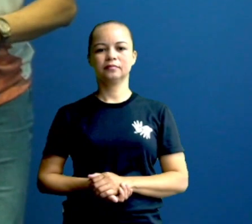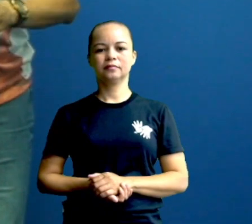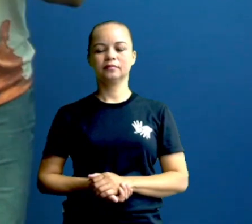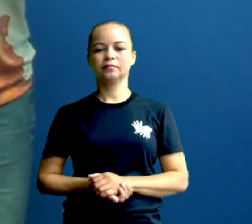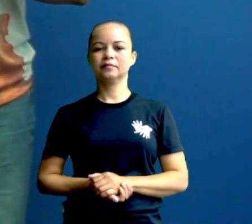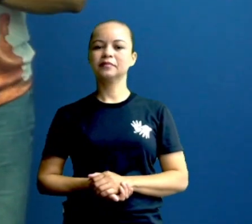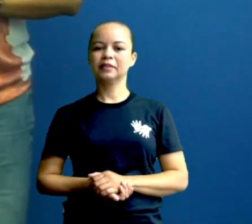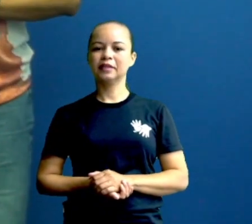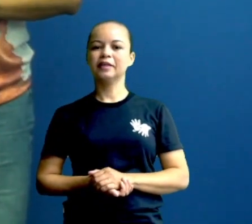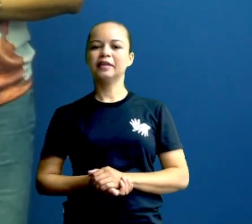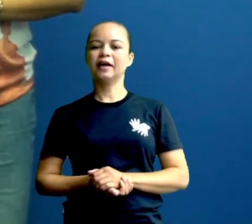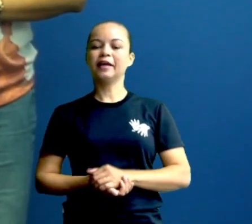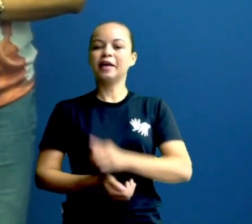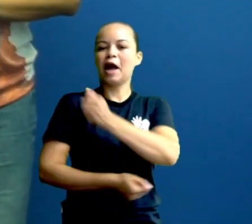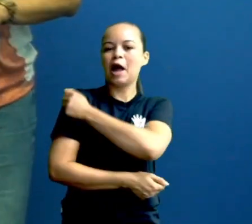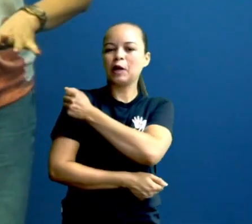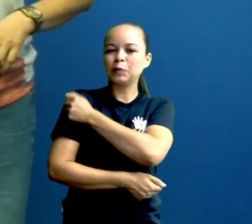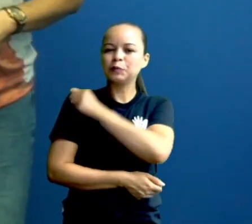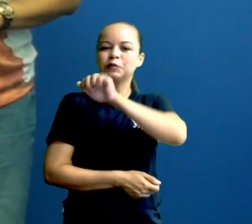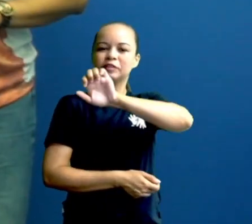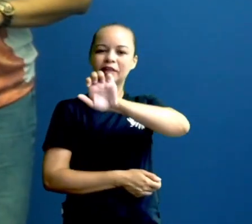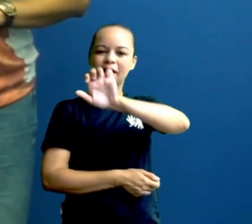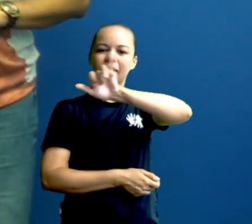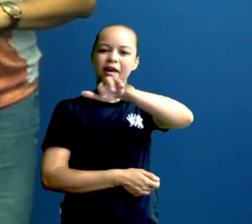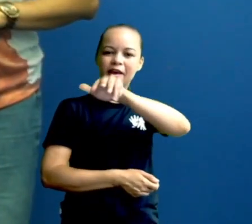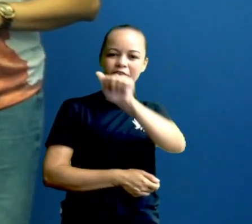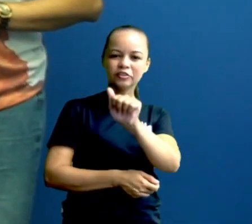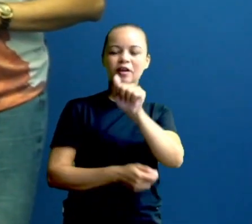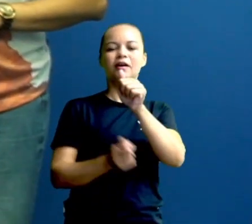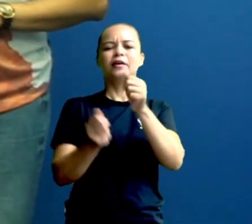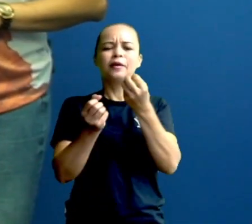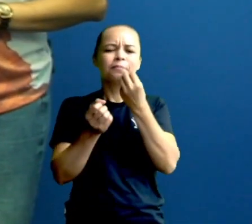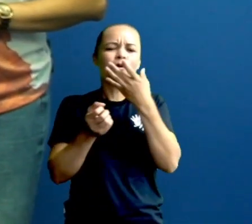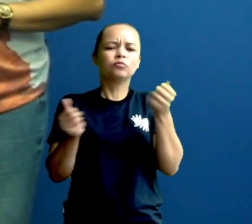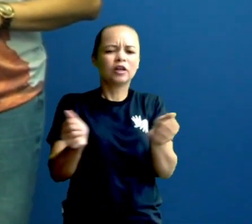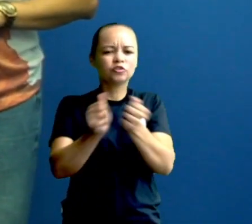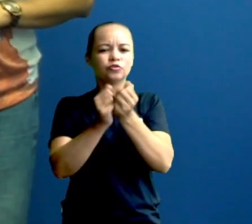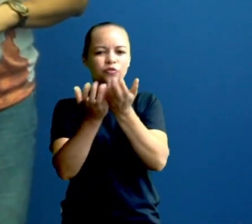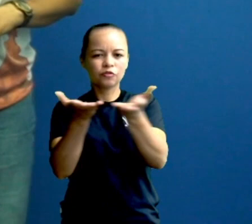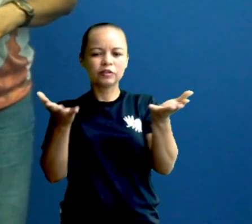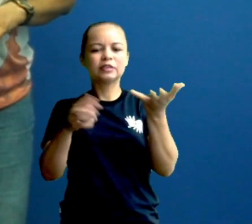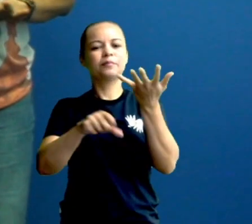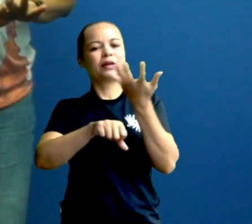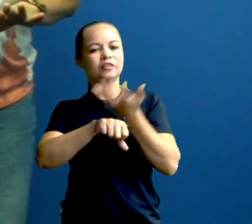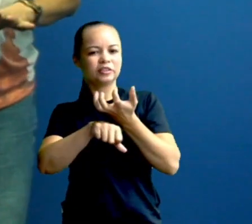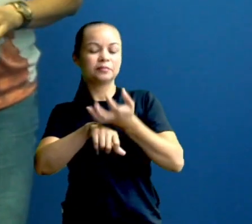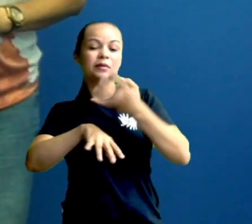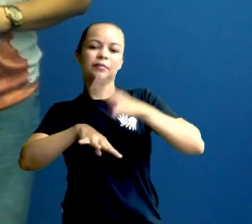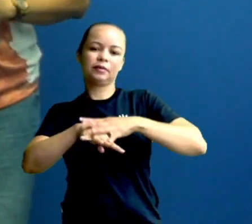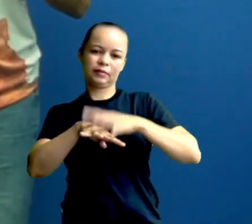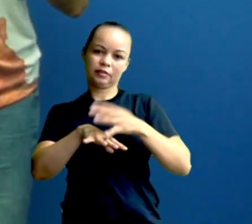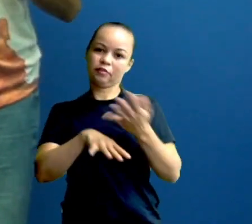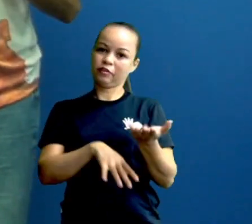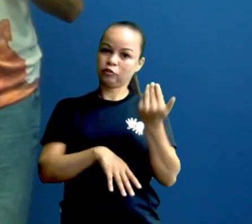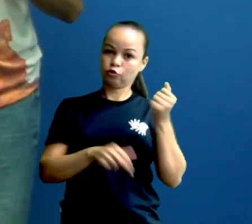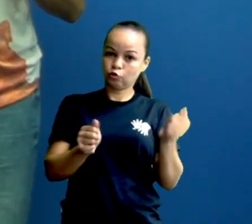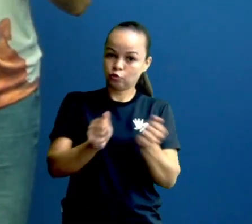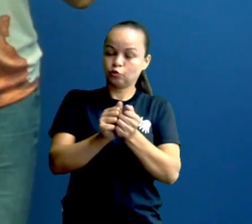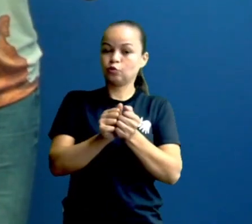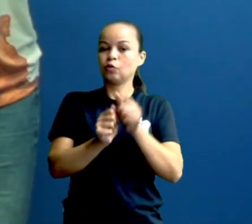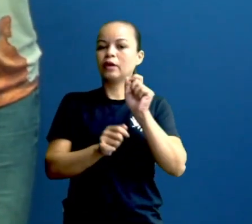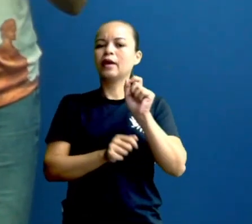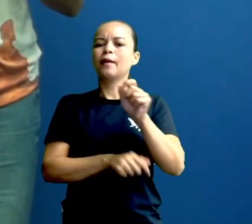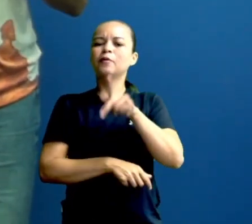E aí, turma da EJA, que bom estar aqui de novo com vocês para mais uma aula de matemática. Então vem comigo, Andressa Sacramento, porque